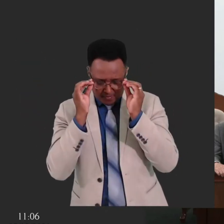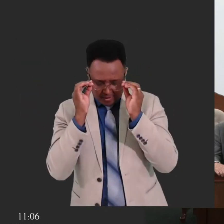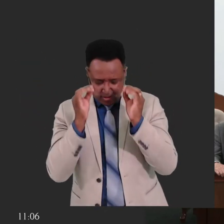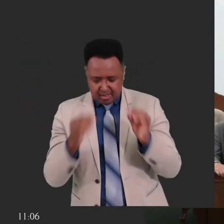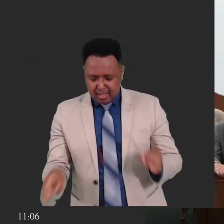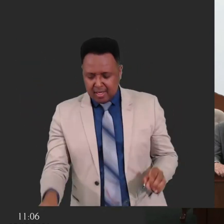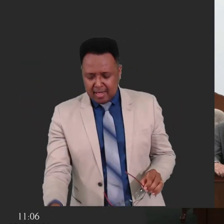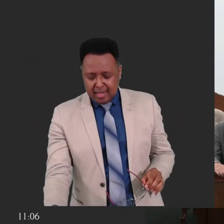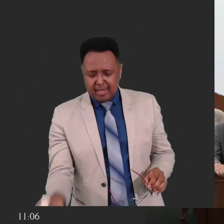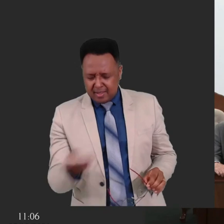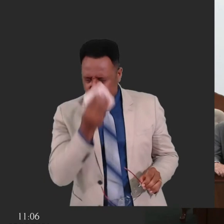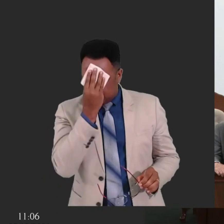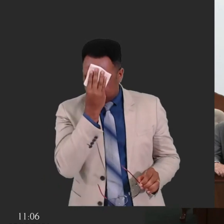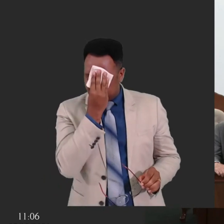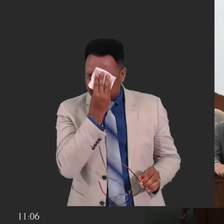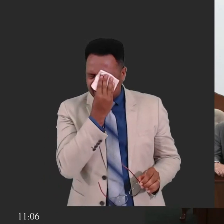Amém.